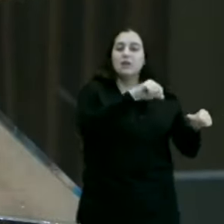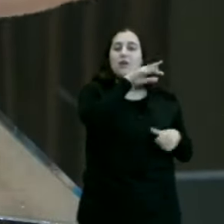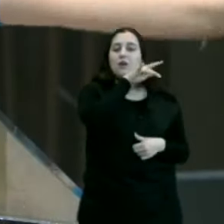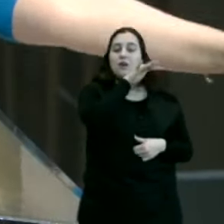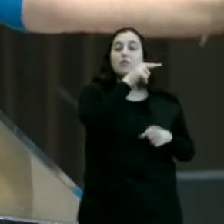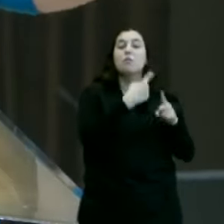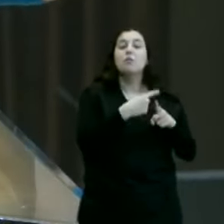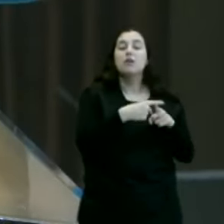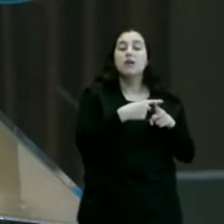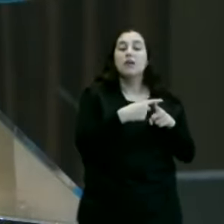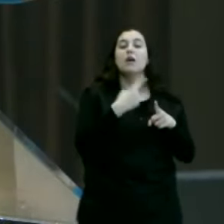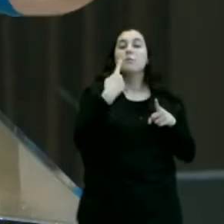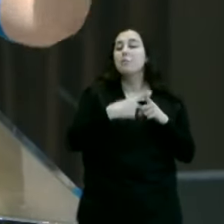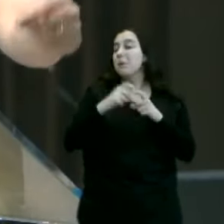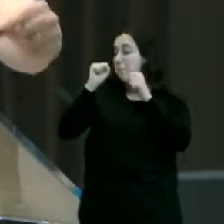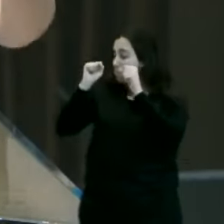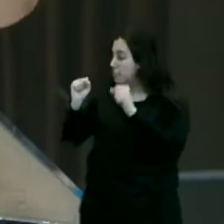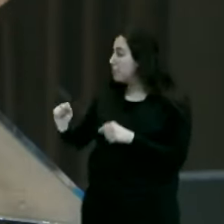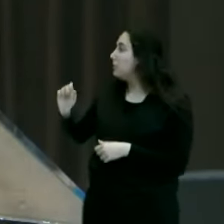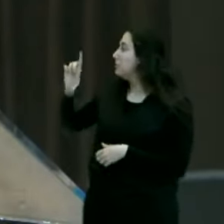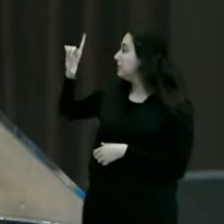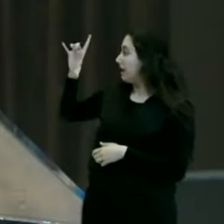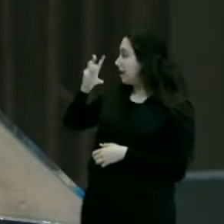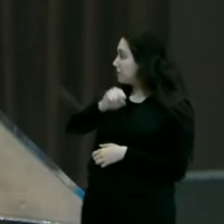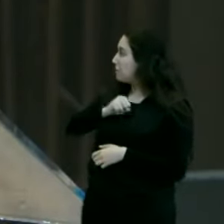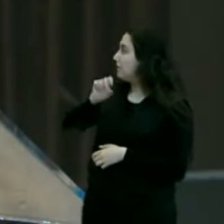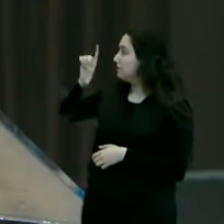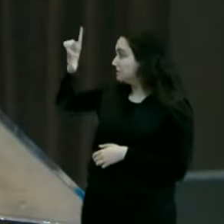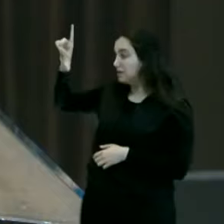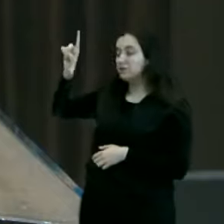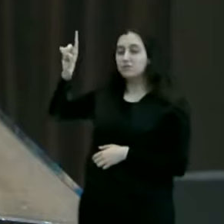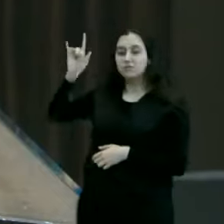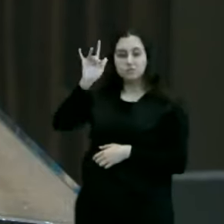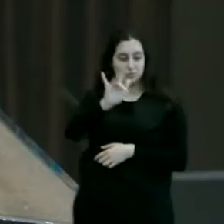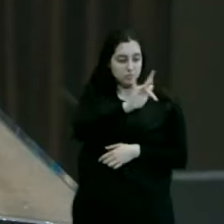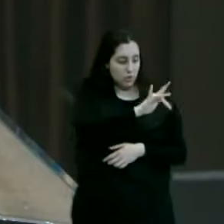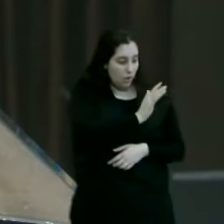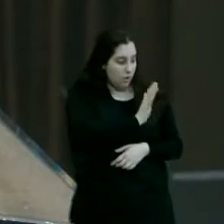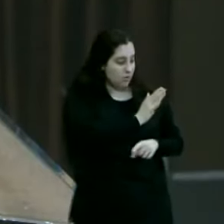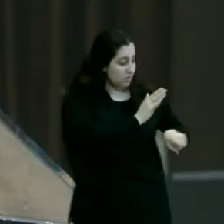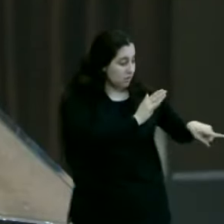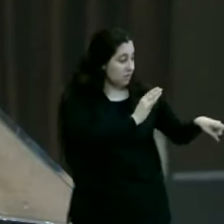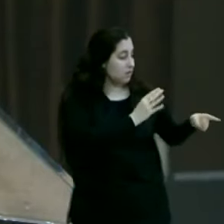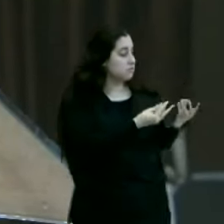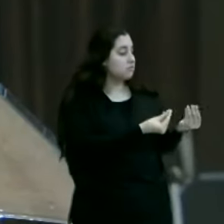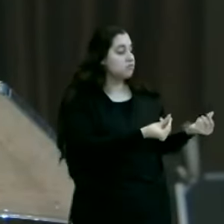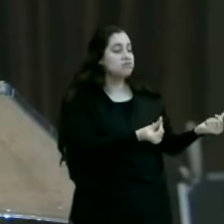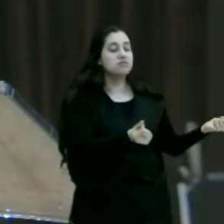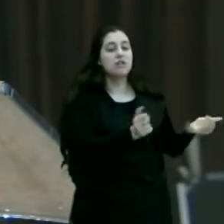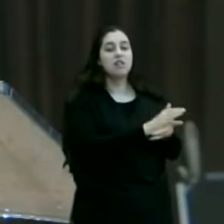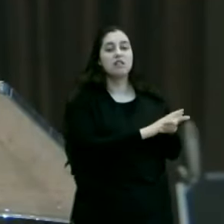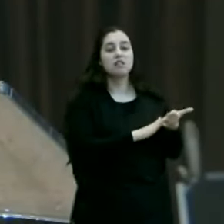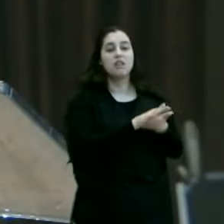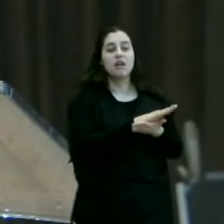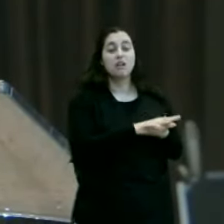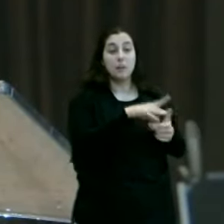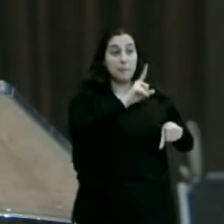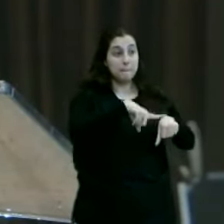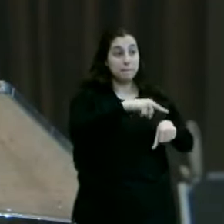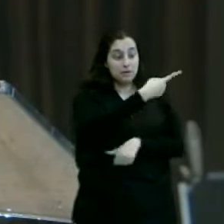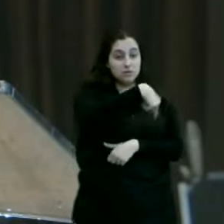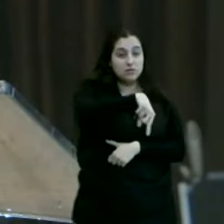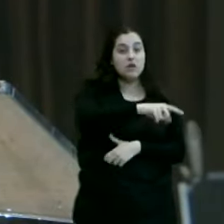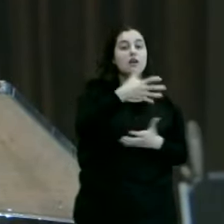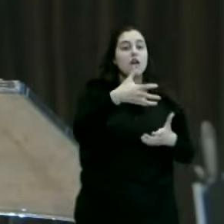o poder de Deus, o amor de Deus nos seus corações tinham se esfriado. Quando eles começaram a se interessar